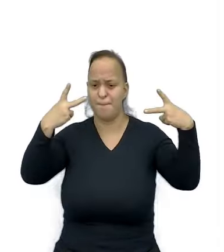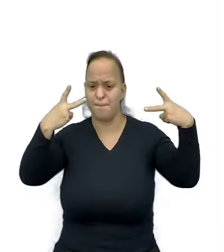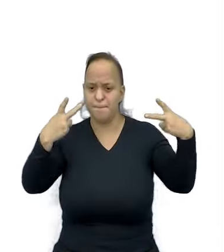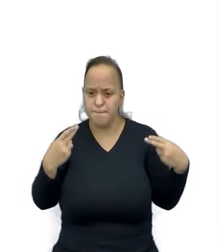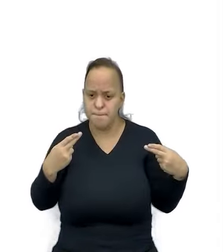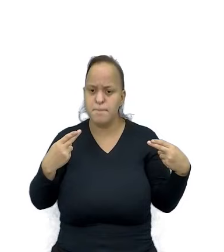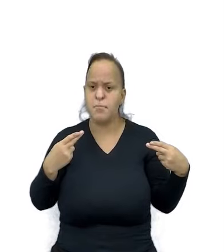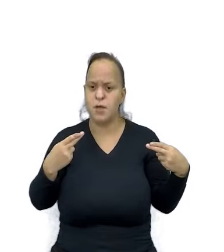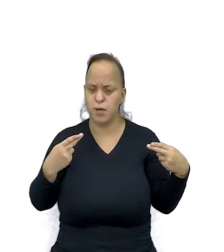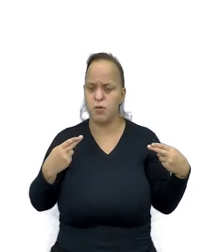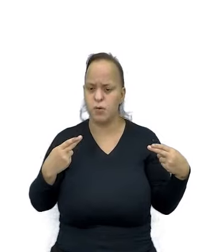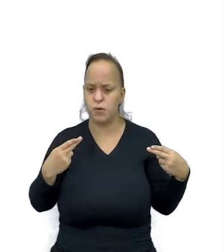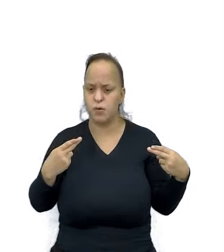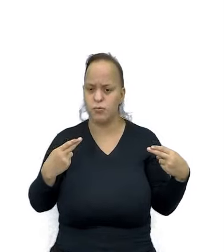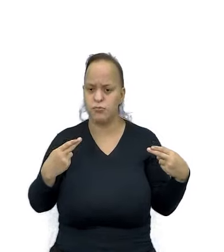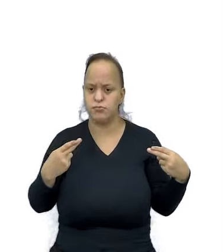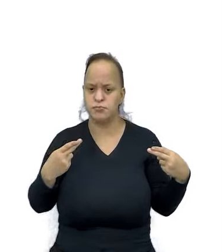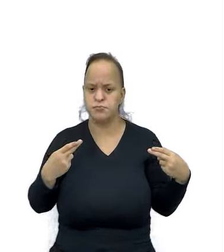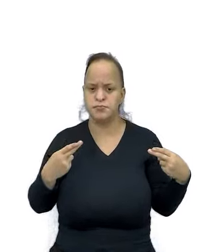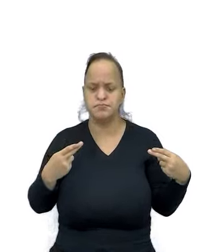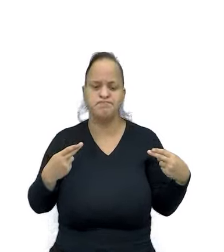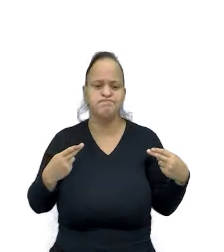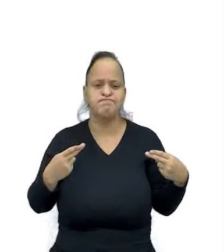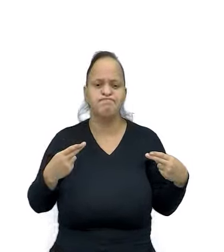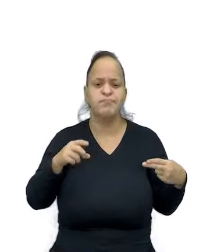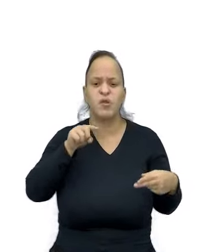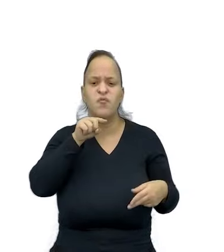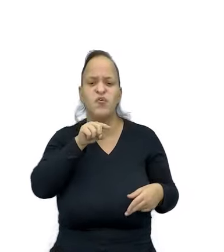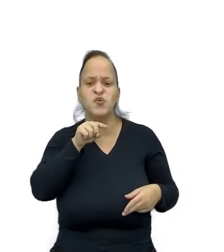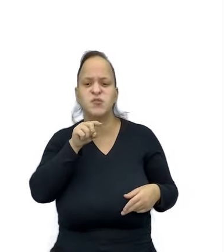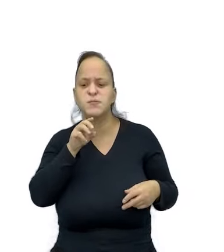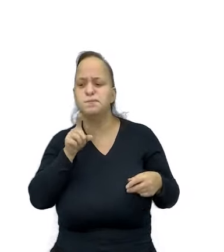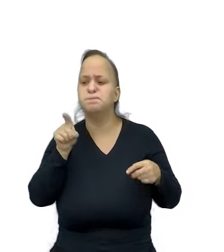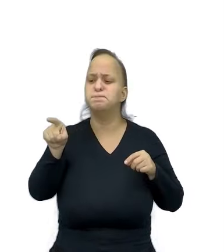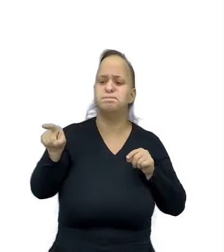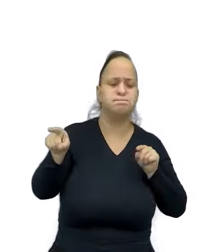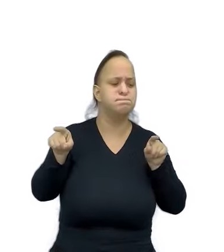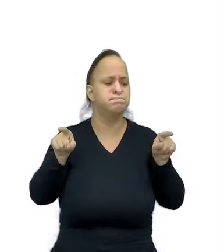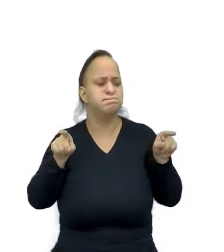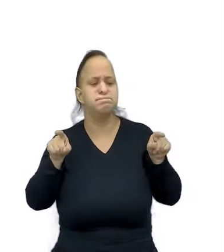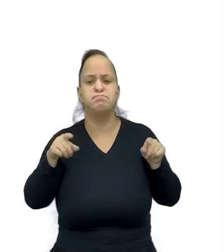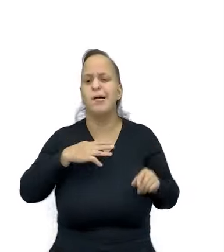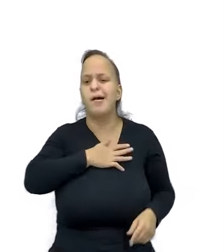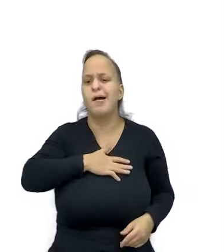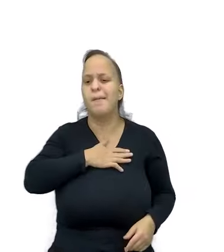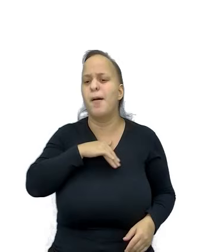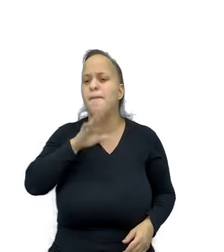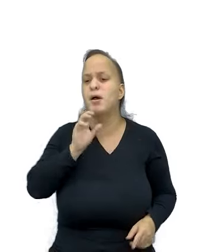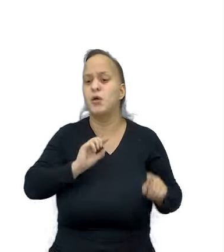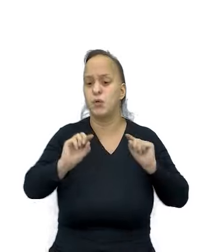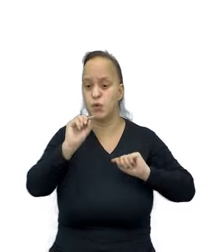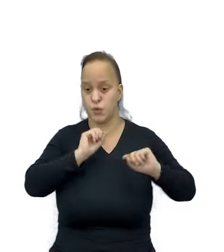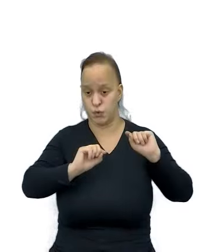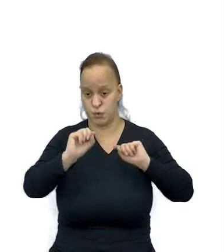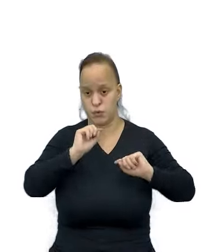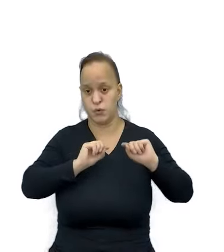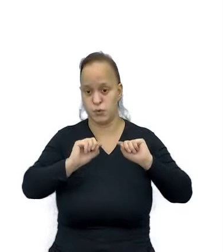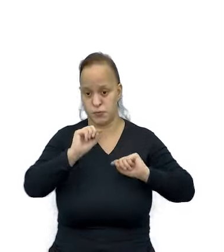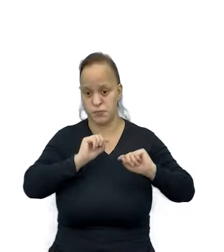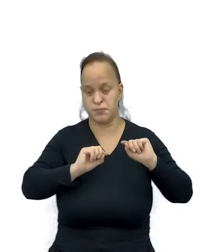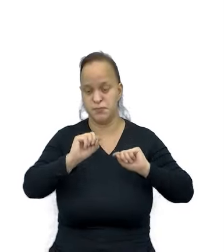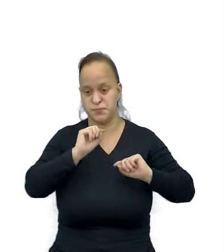obra escrita? Qual das versões você mais gosta, né? Você gosta mais de assistir a um filme ou ver essa história